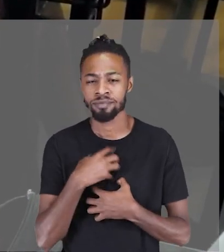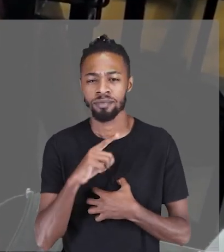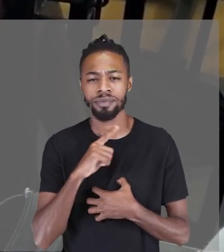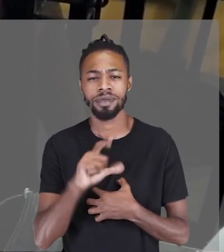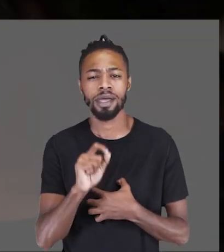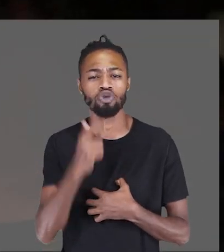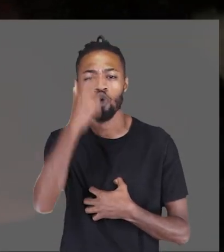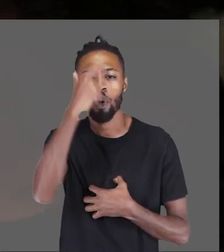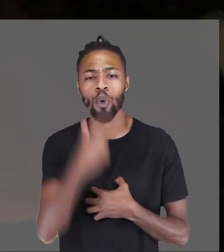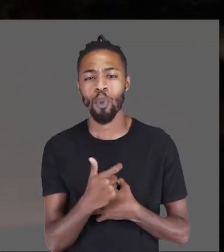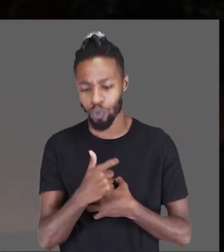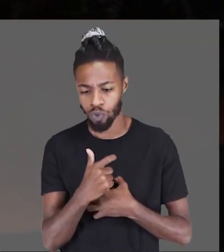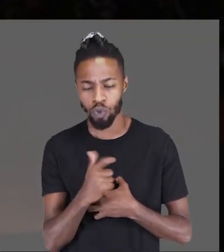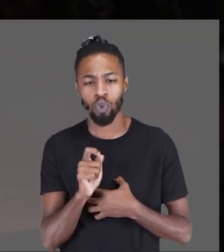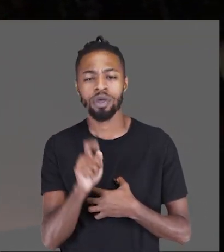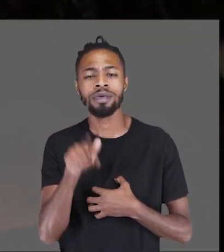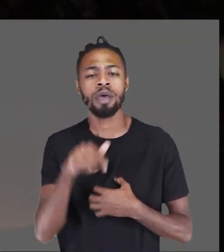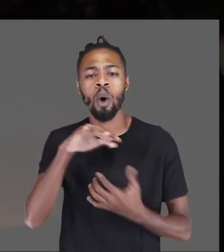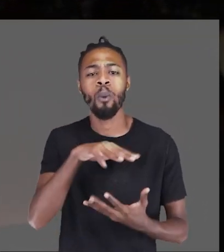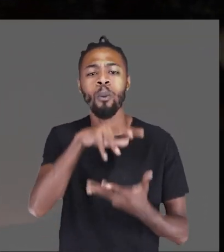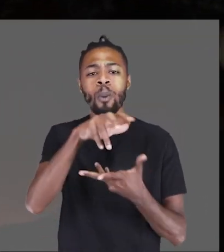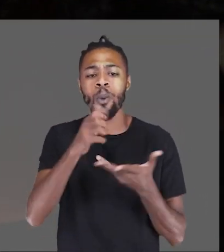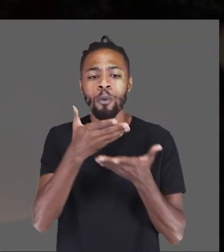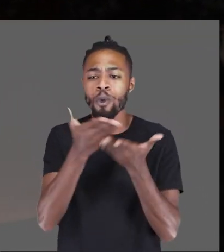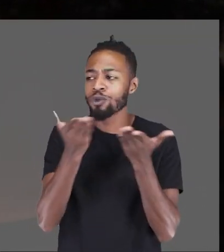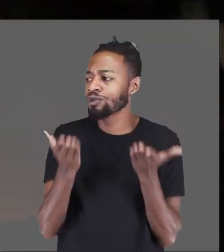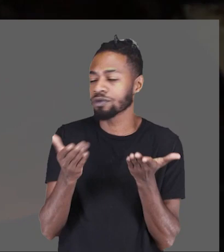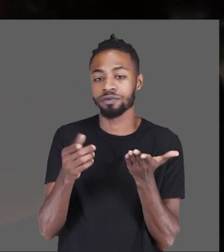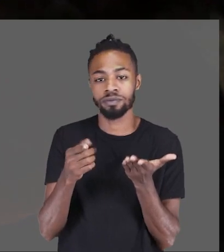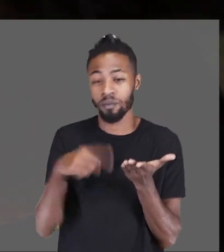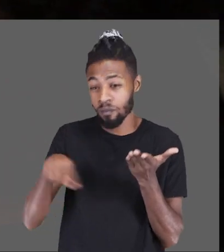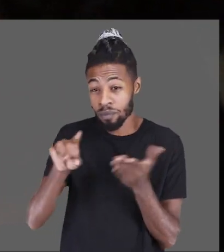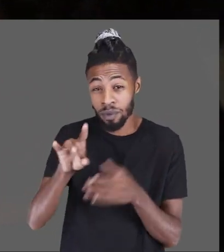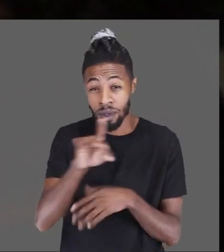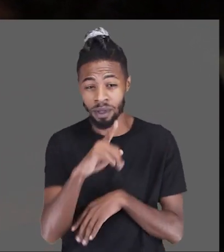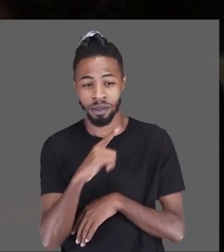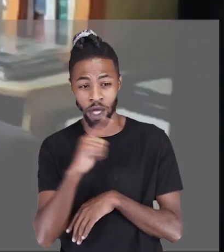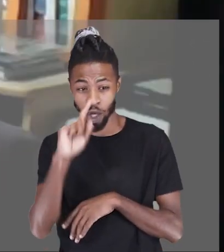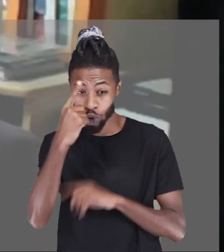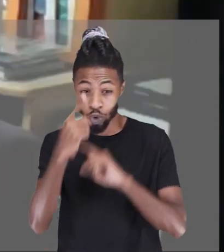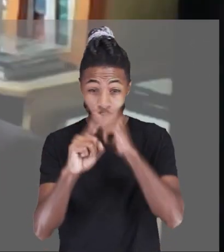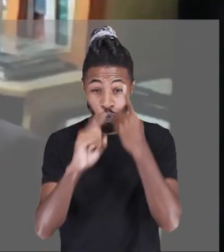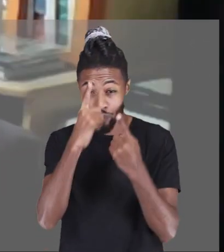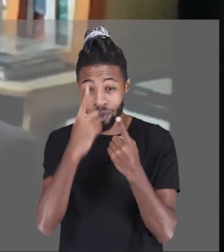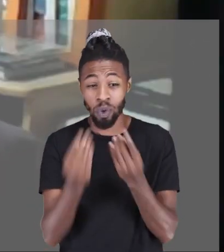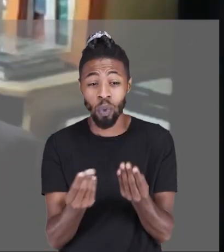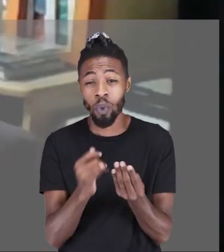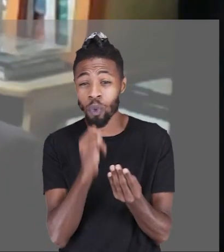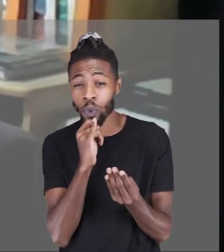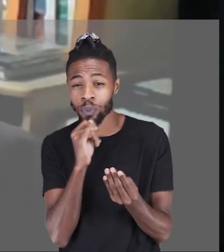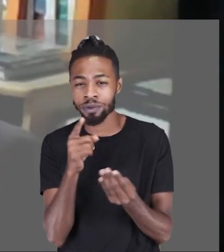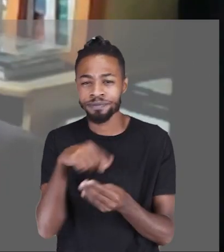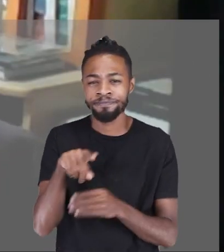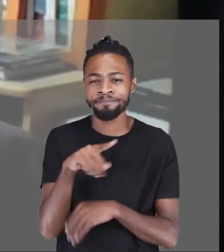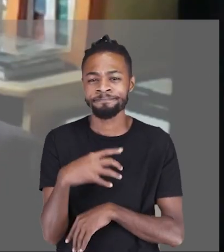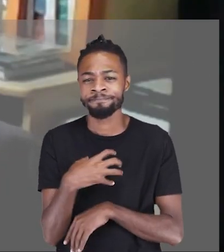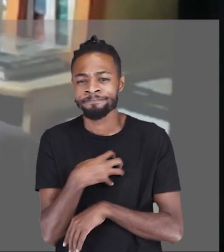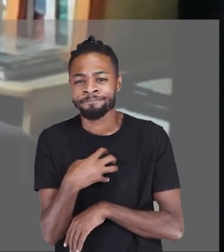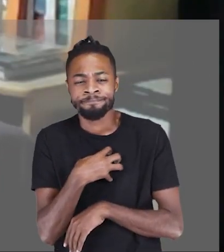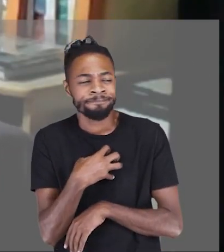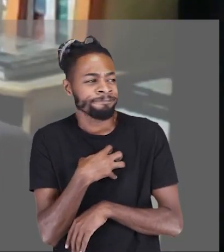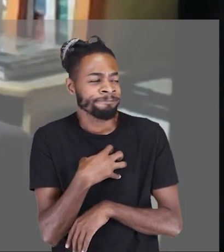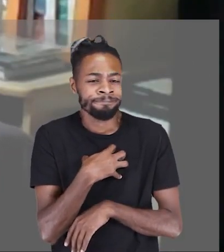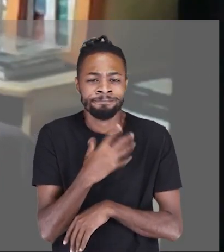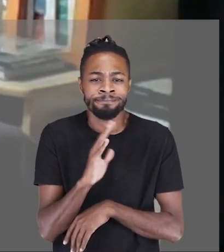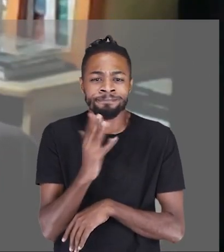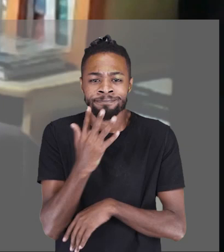muita angústia de quem sou eu, o que é isso tudo. Eles têm dúvidas, não é, em relação a como